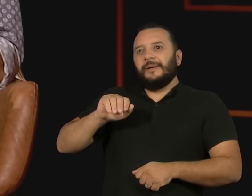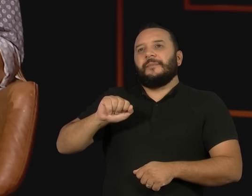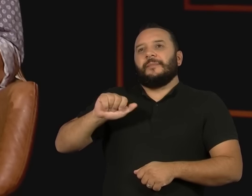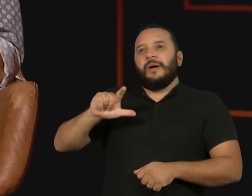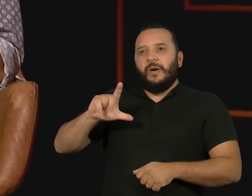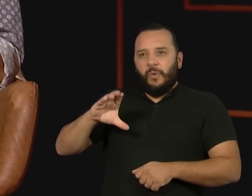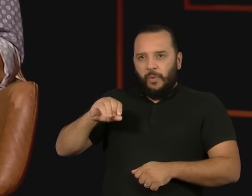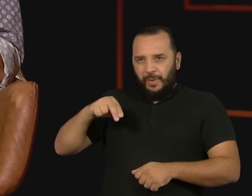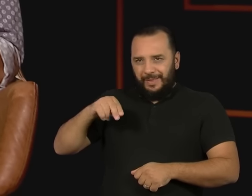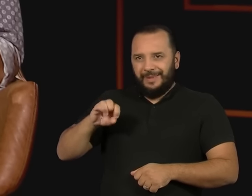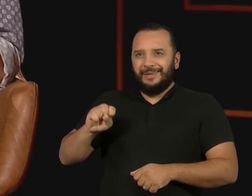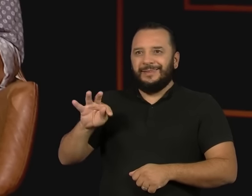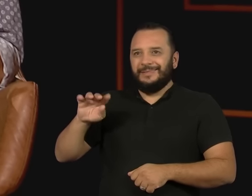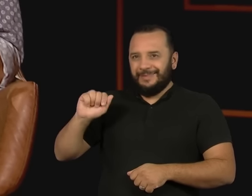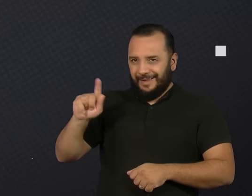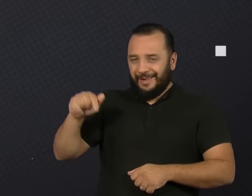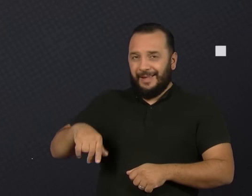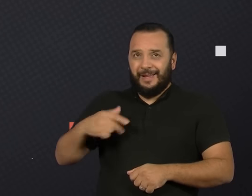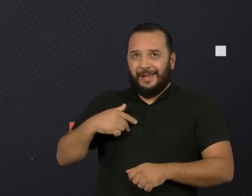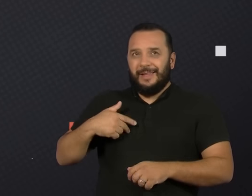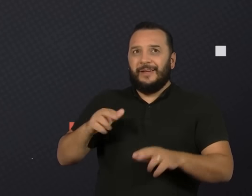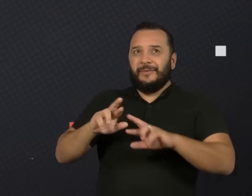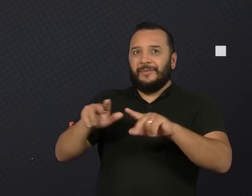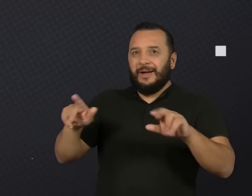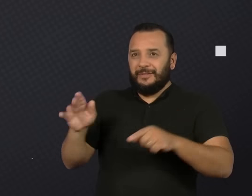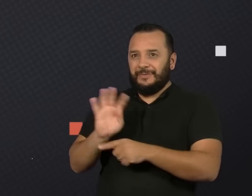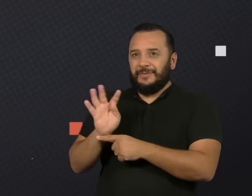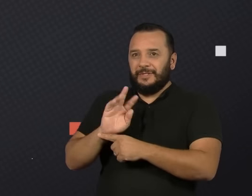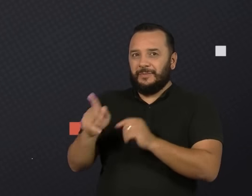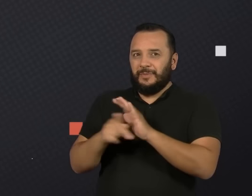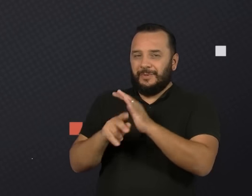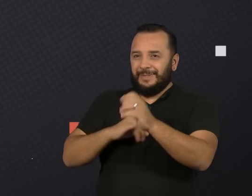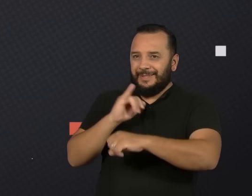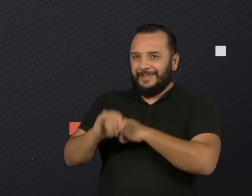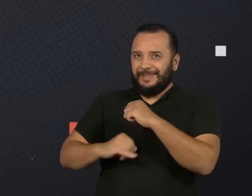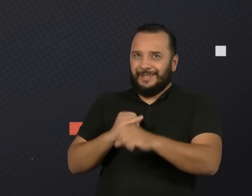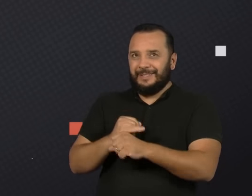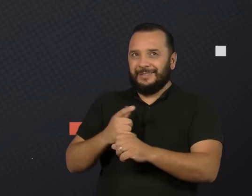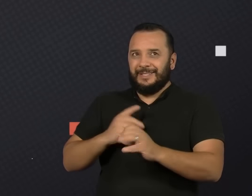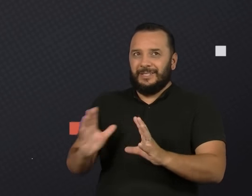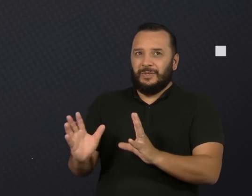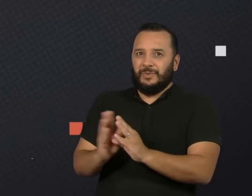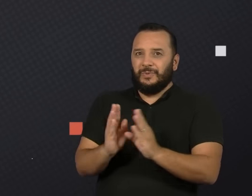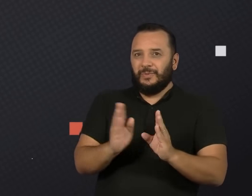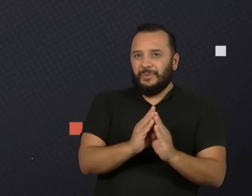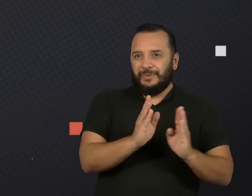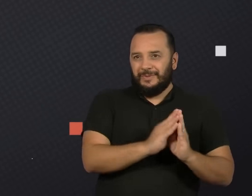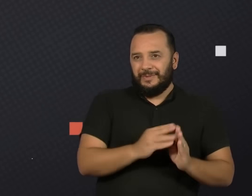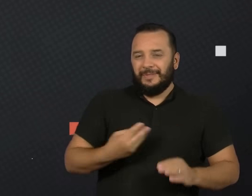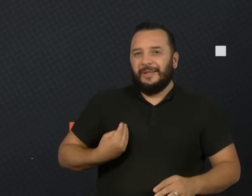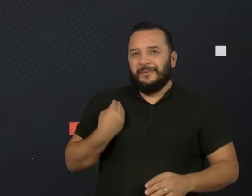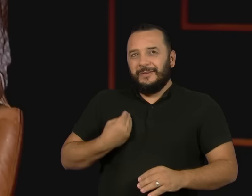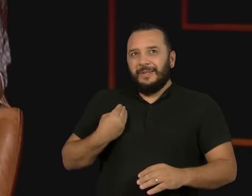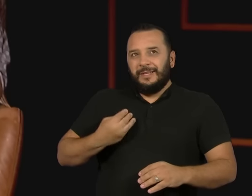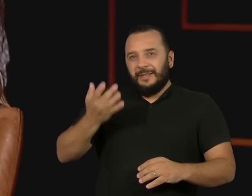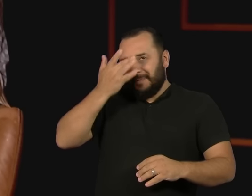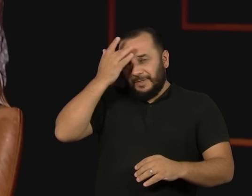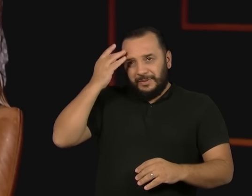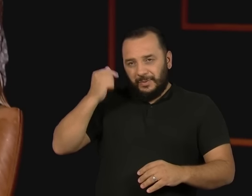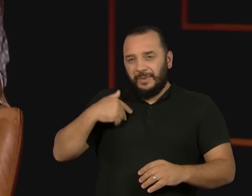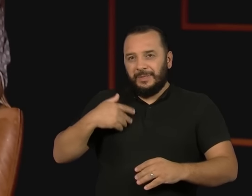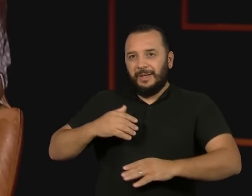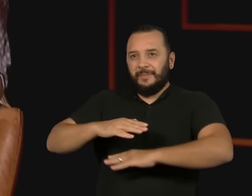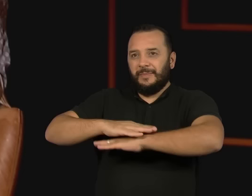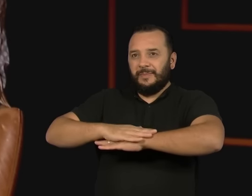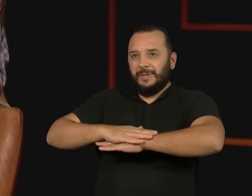vários esquetes que a gente fazia para a internet, esquetes curtos, né, na vida de um balconista, com situações que